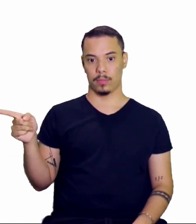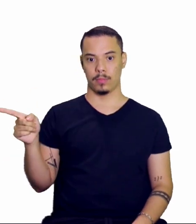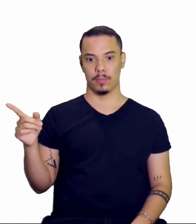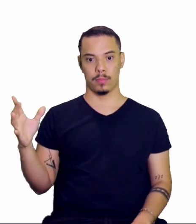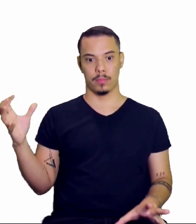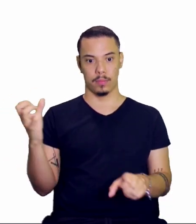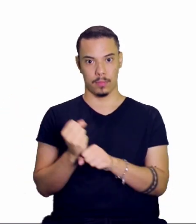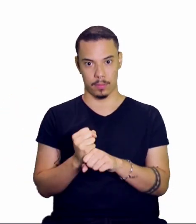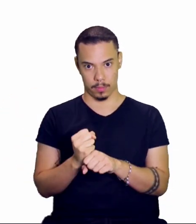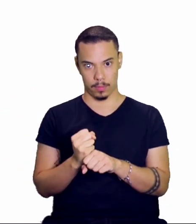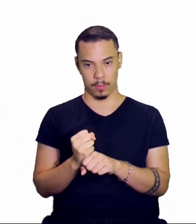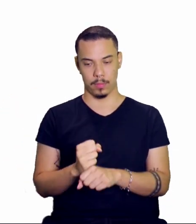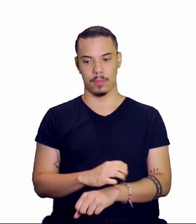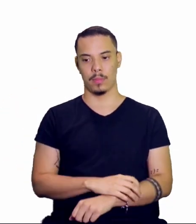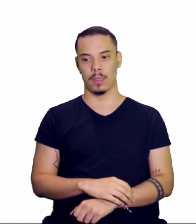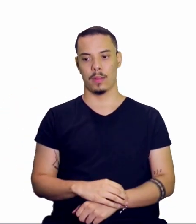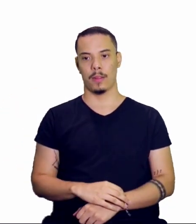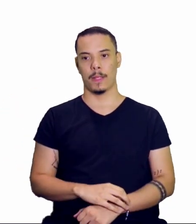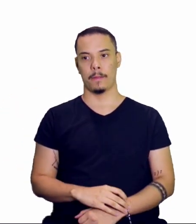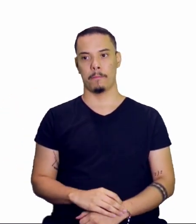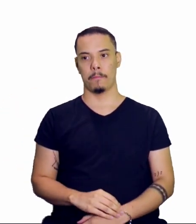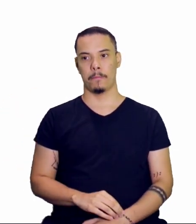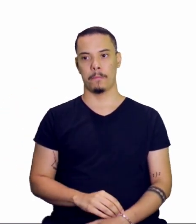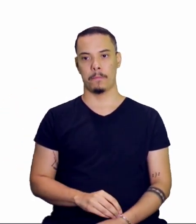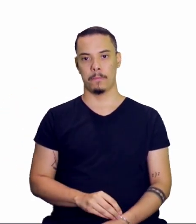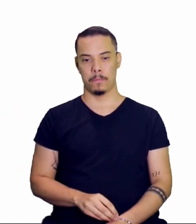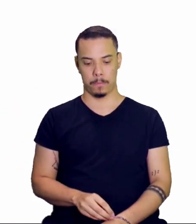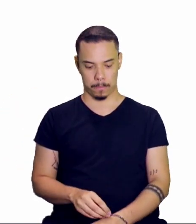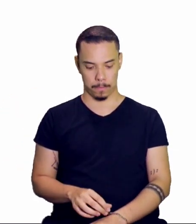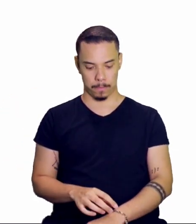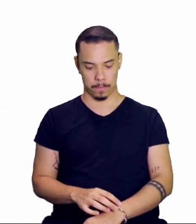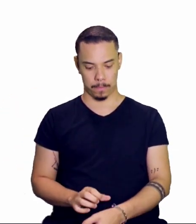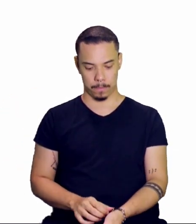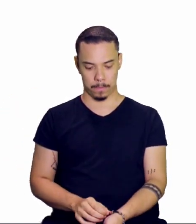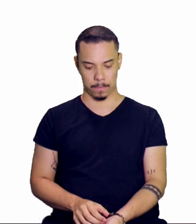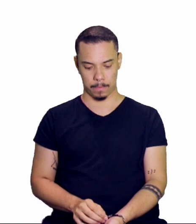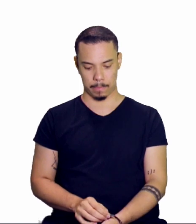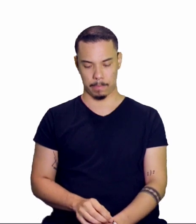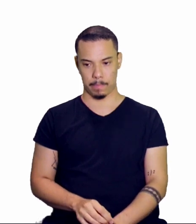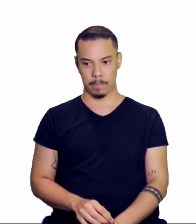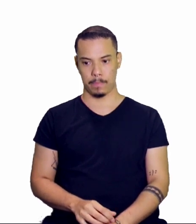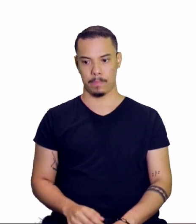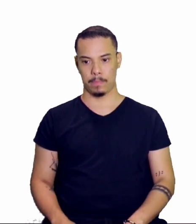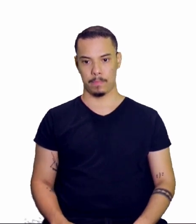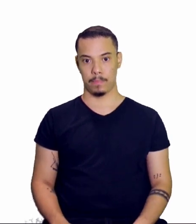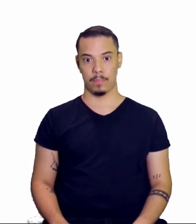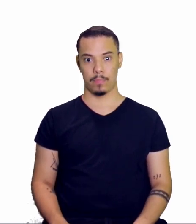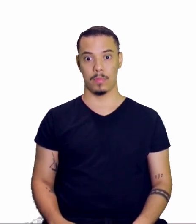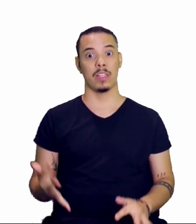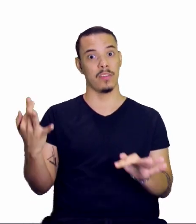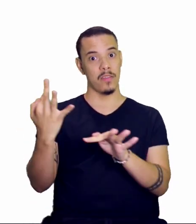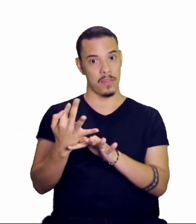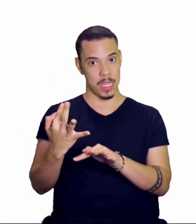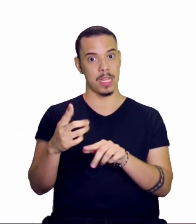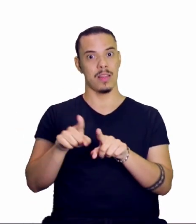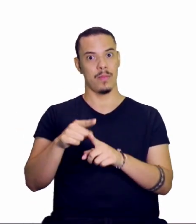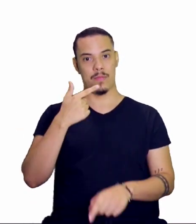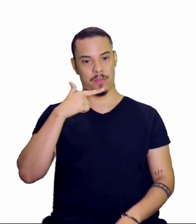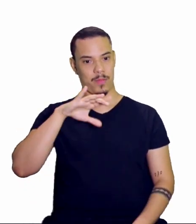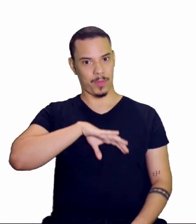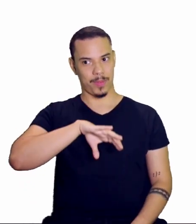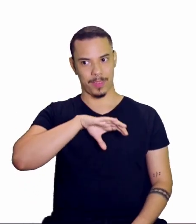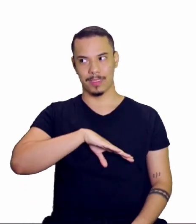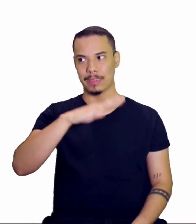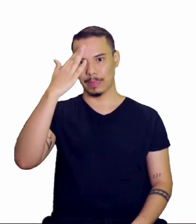junta, né, fica uma palavra proparoxítona, né? Então tem que Isso, ter fica- acento. Física, E o decâmetro, né? Física é língua portuguesa também, né, É,